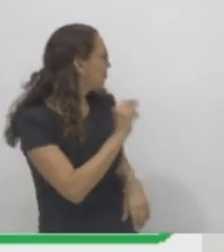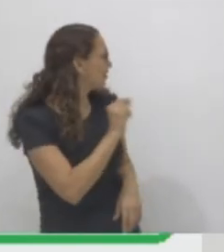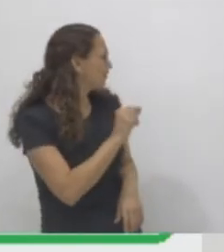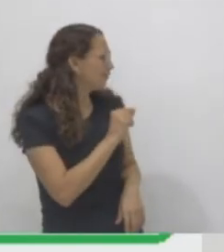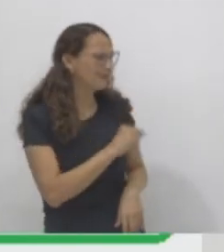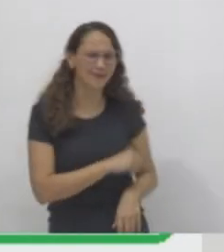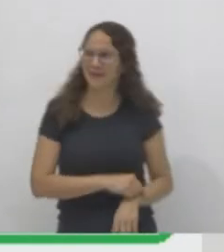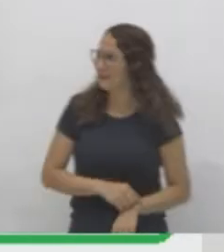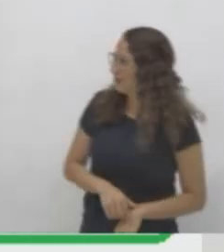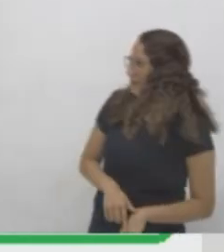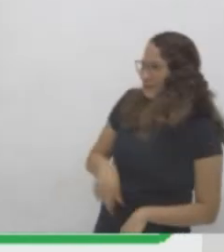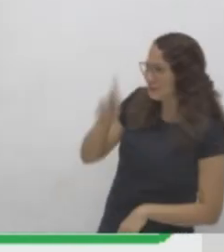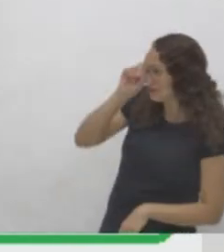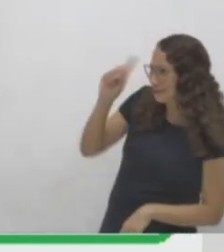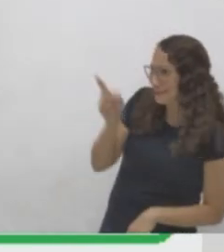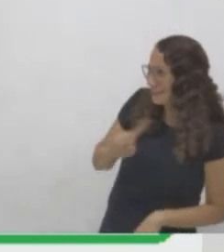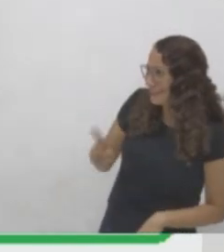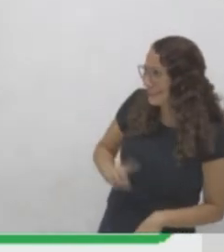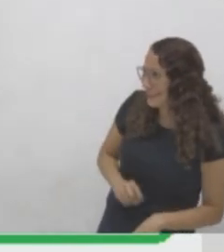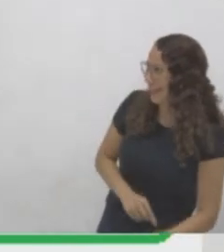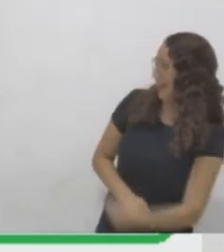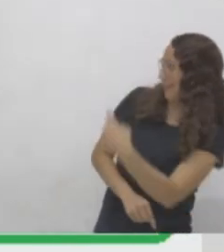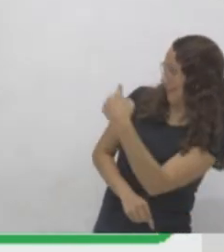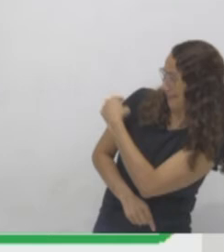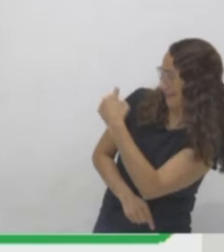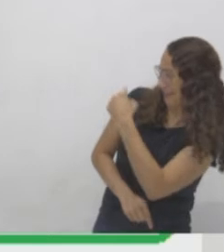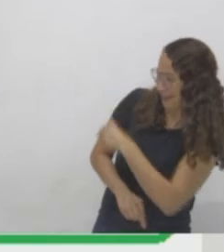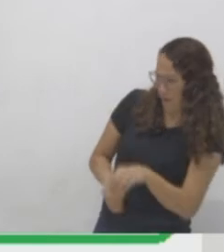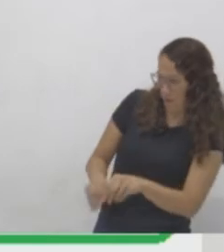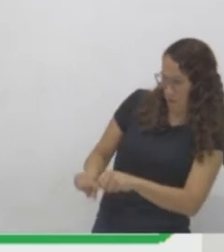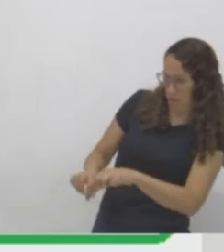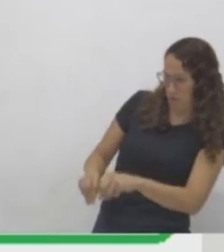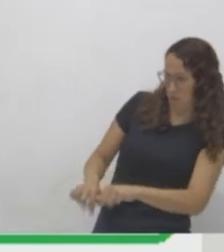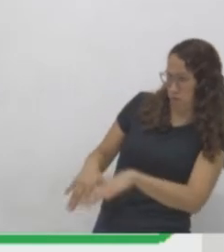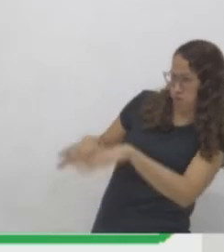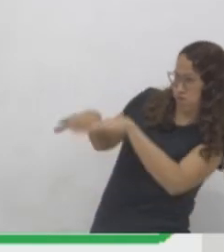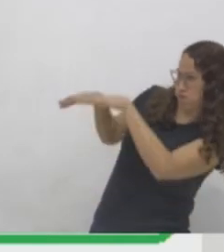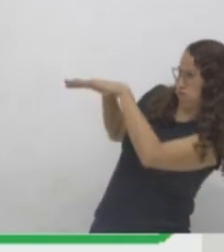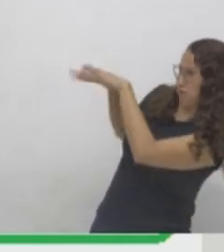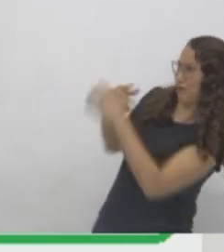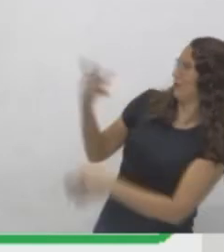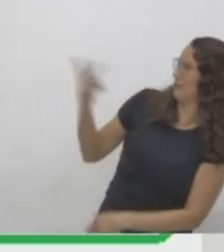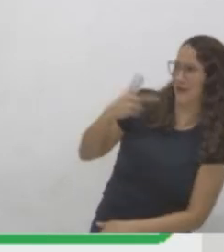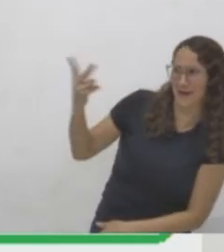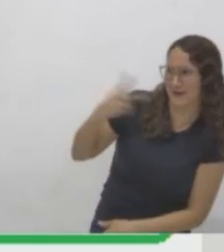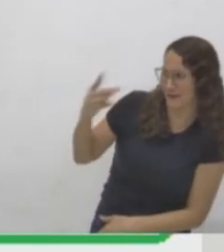não acredita na poeira que nós estamos levantando.